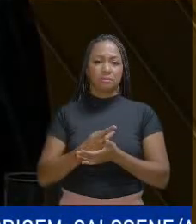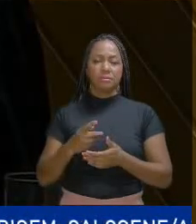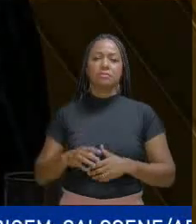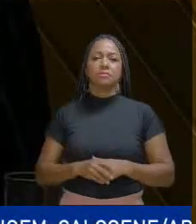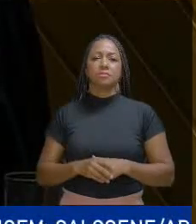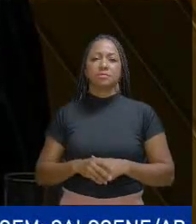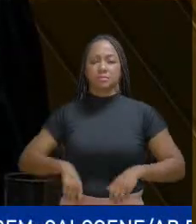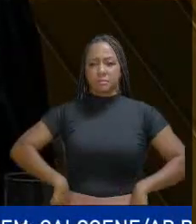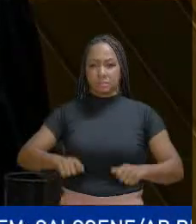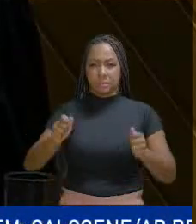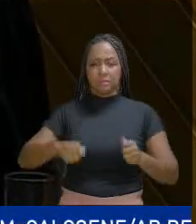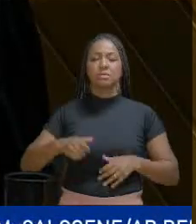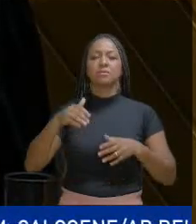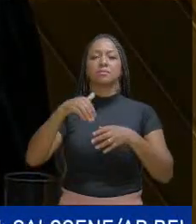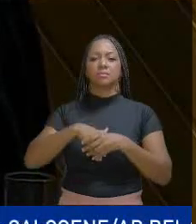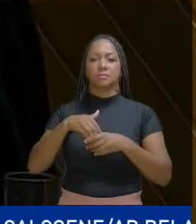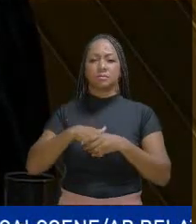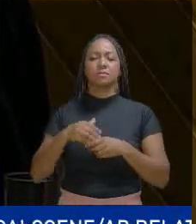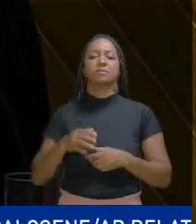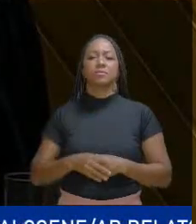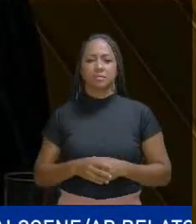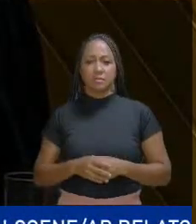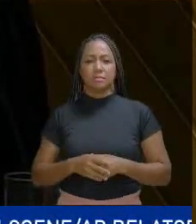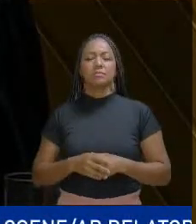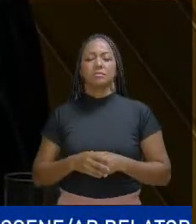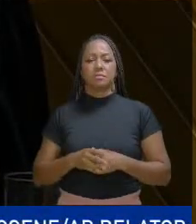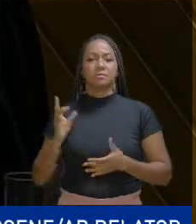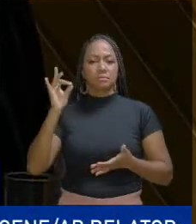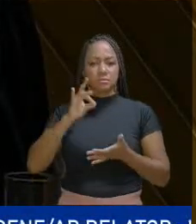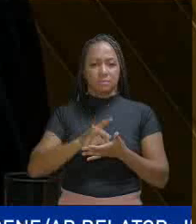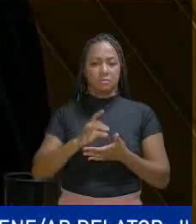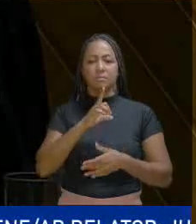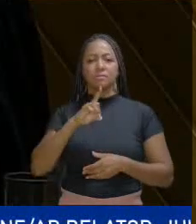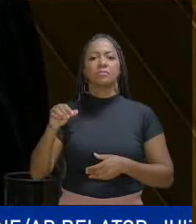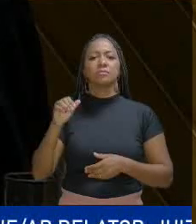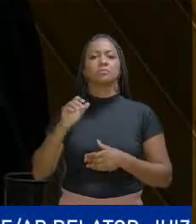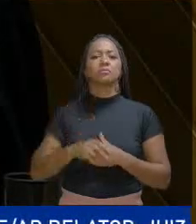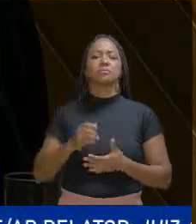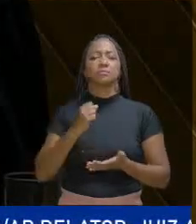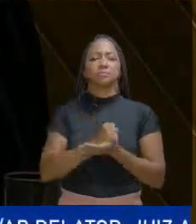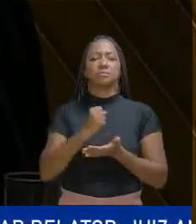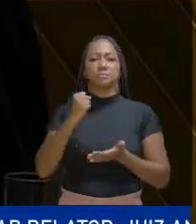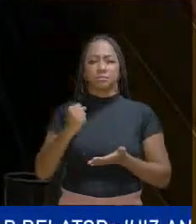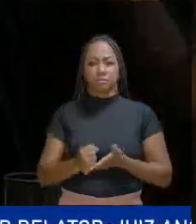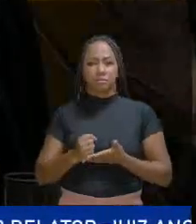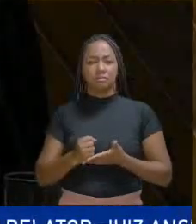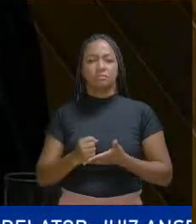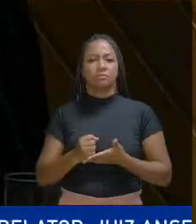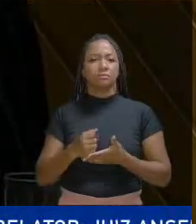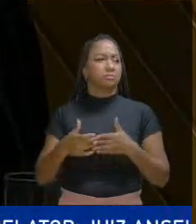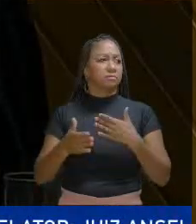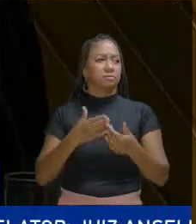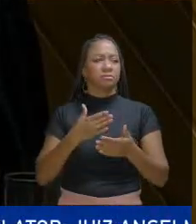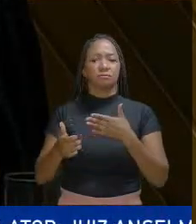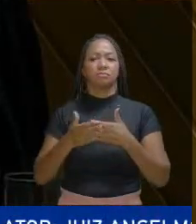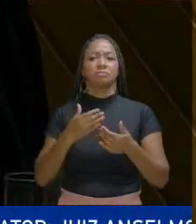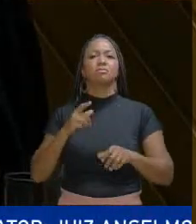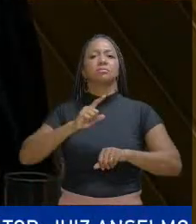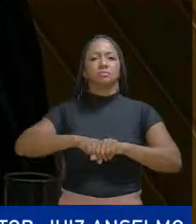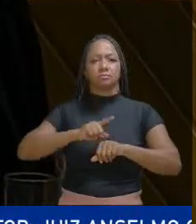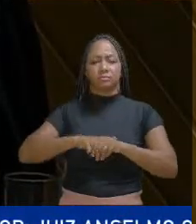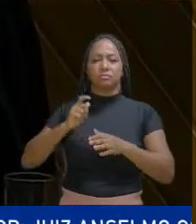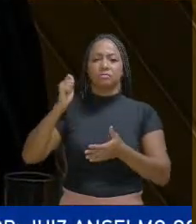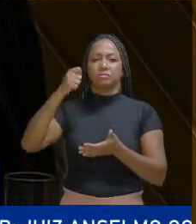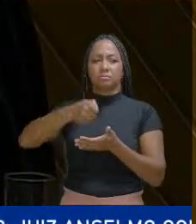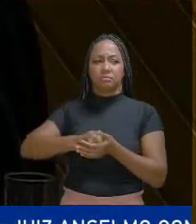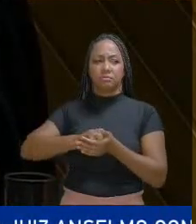irregularidade. Os gastos eleitorais são considerados efetivados na data de sua contratação, independentemente do momento